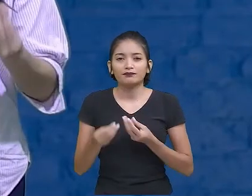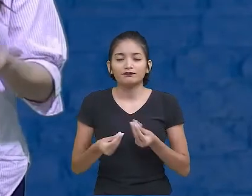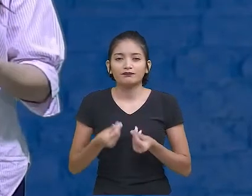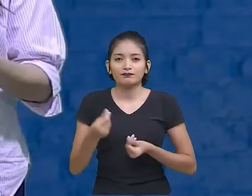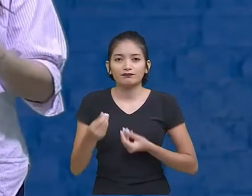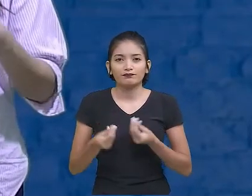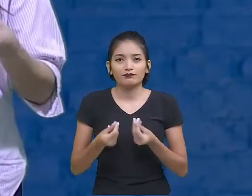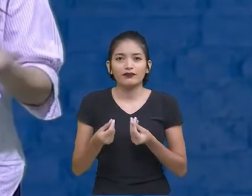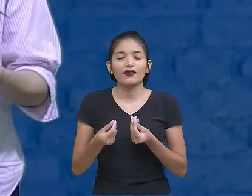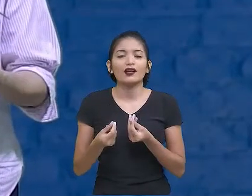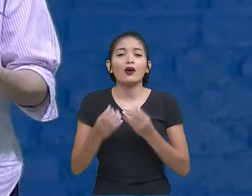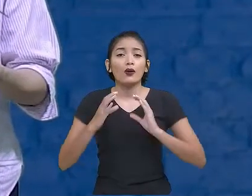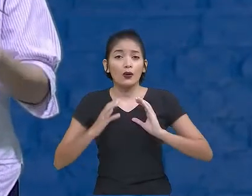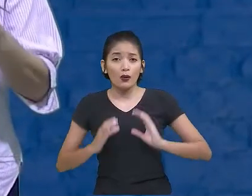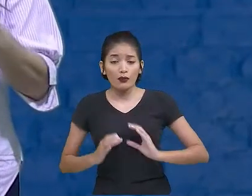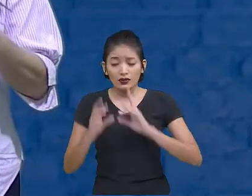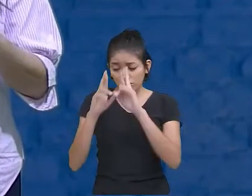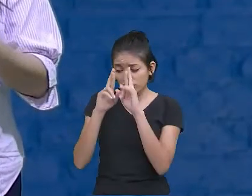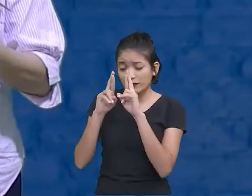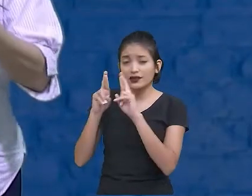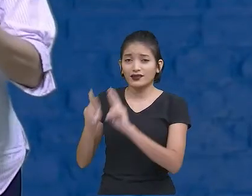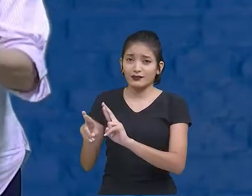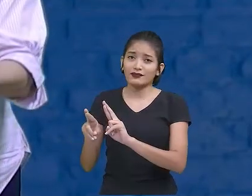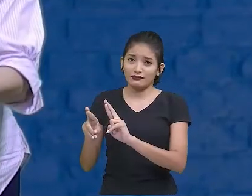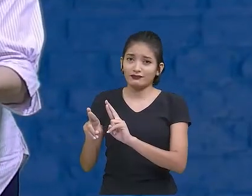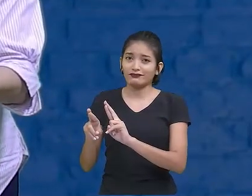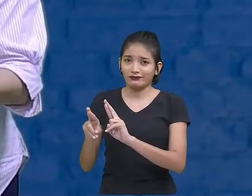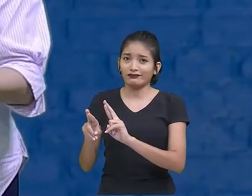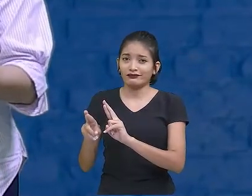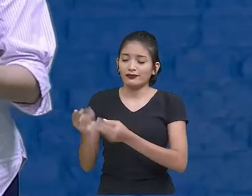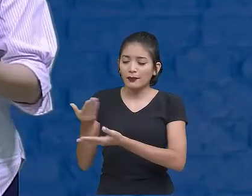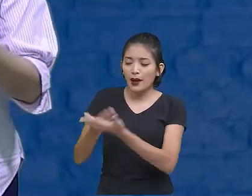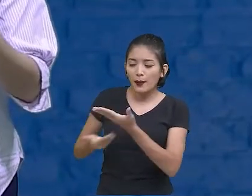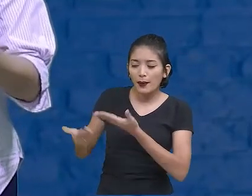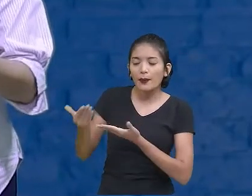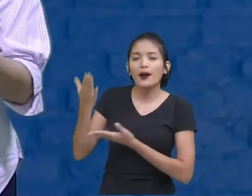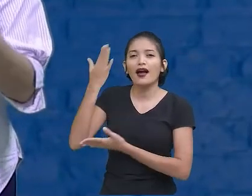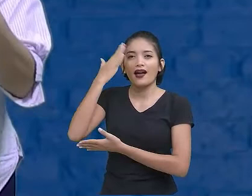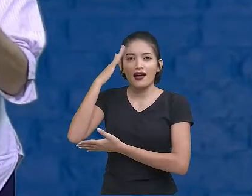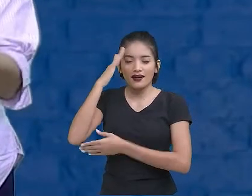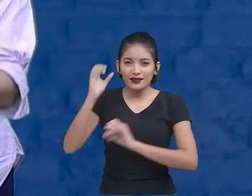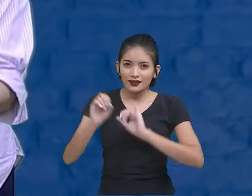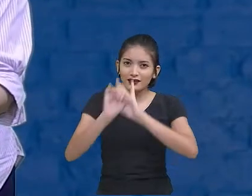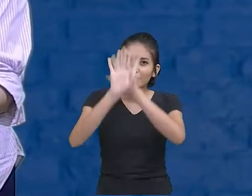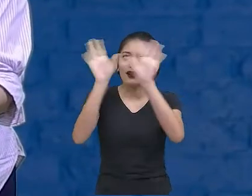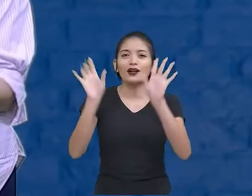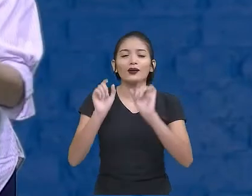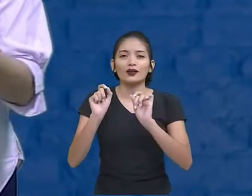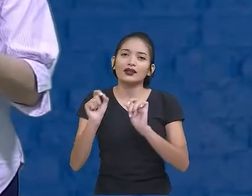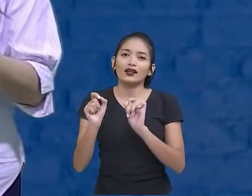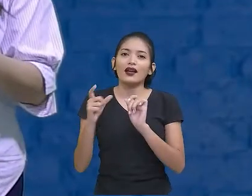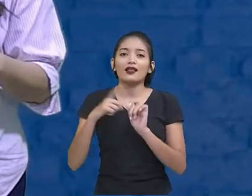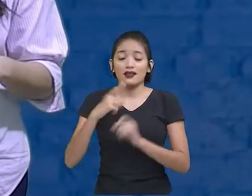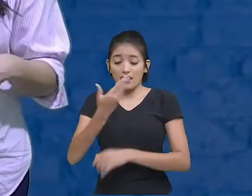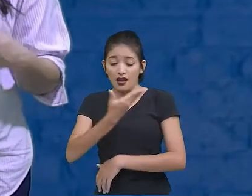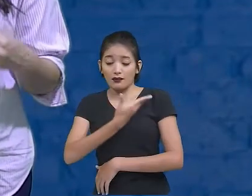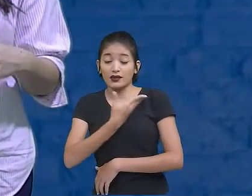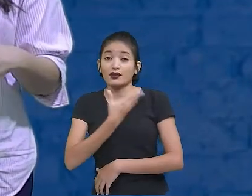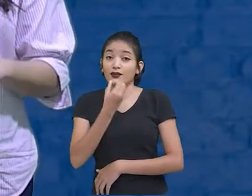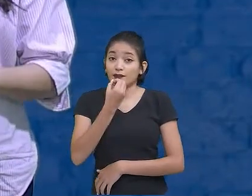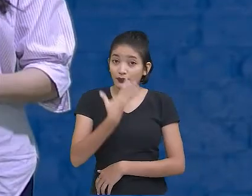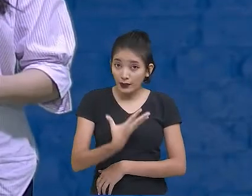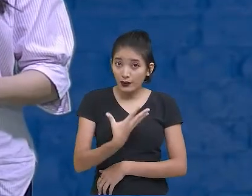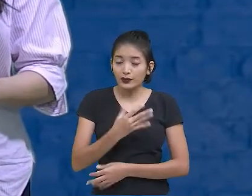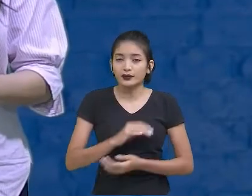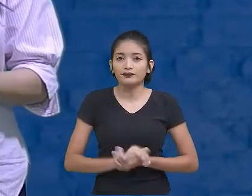essa postura de respeito para a gente poder entender e procurar amizades saudáveis.